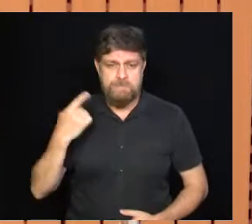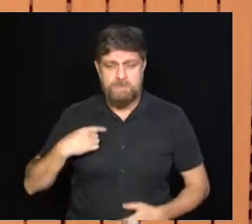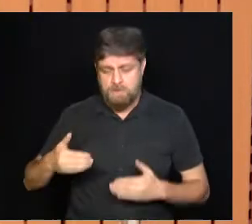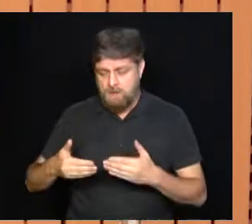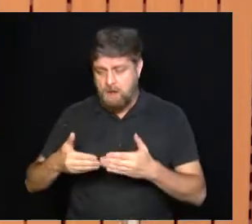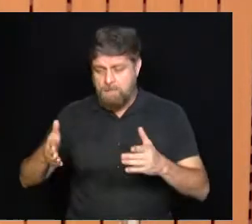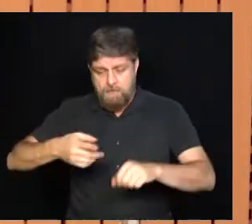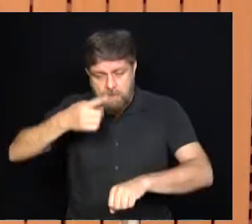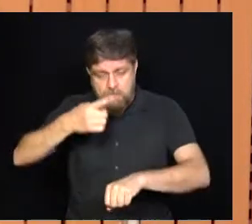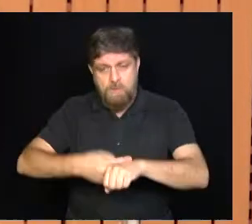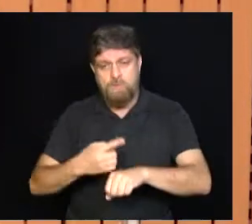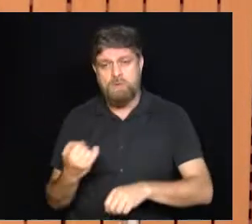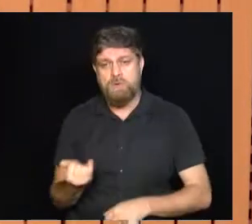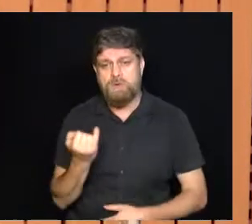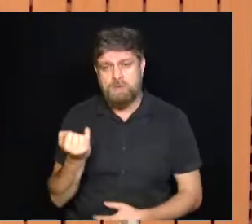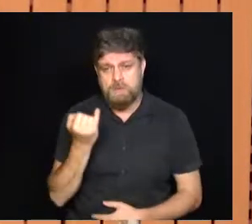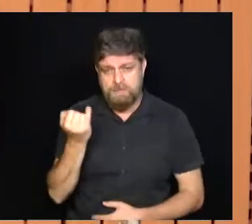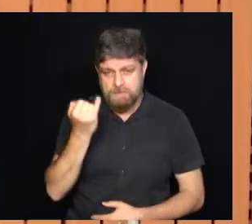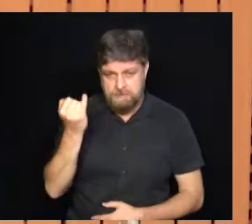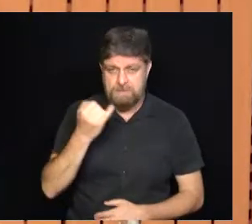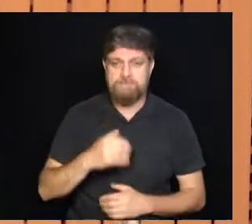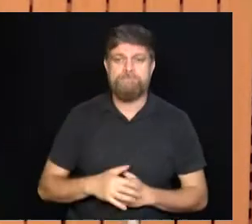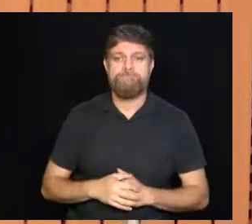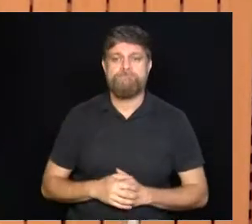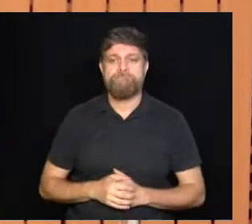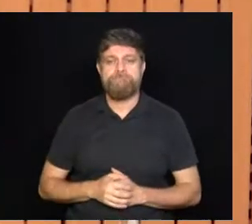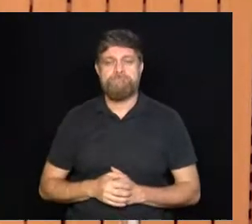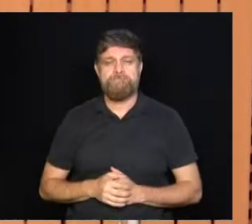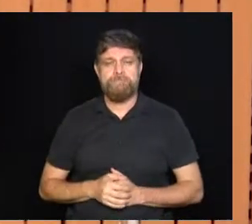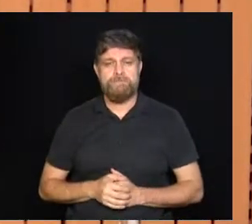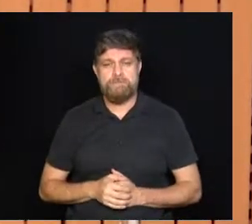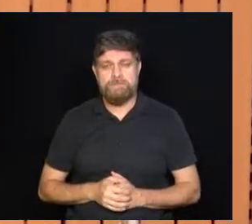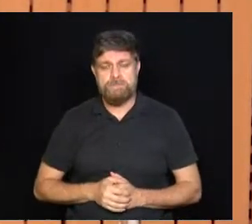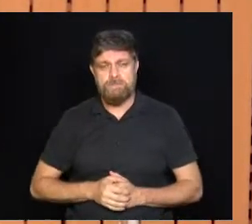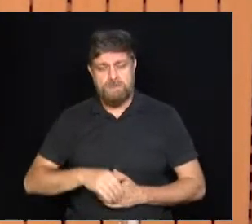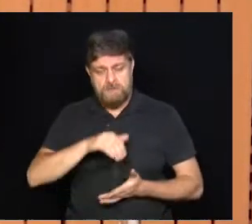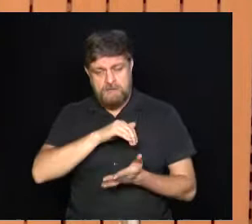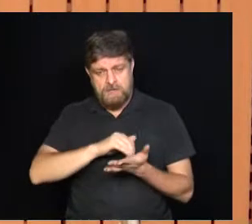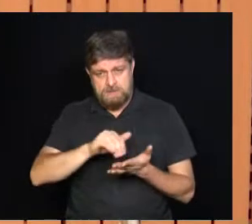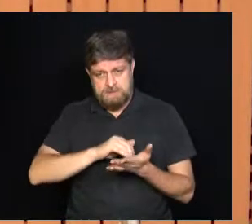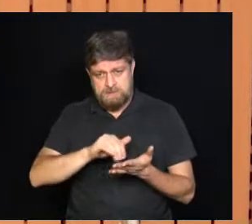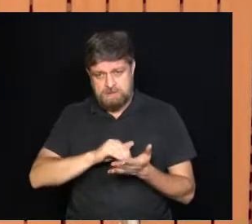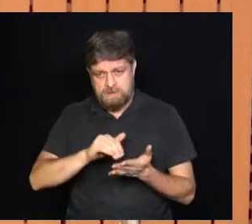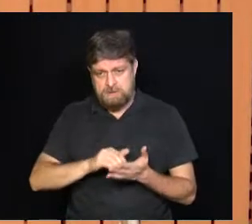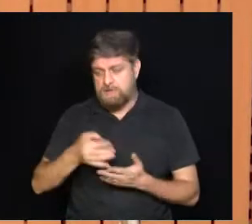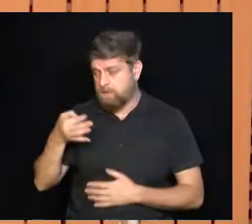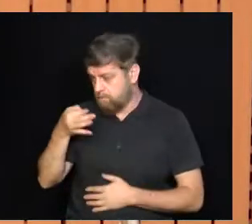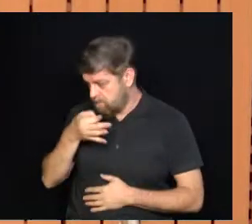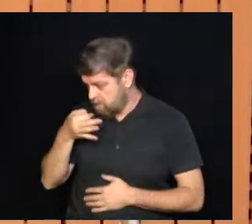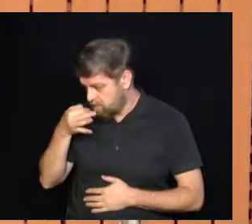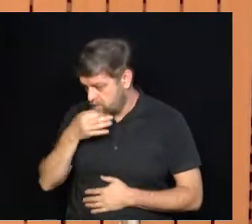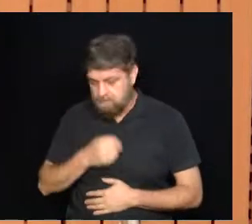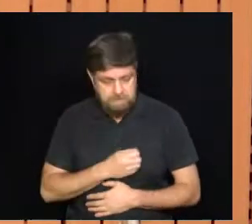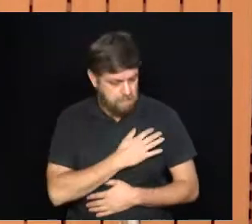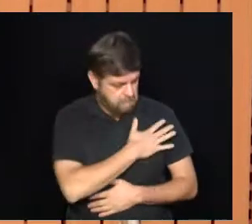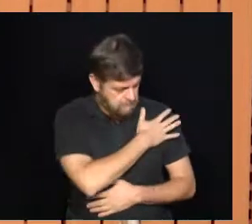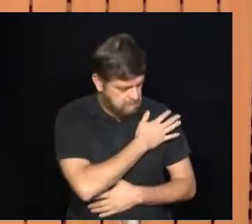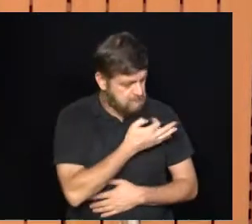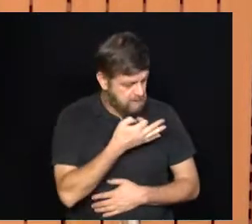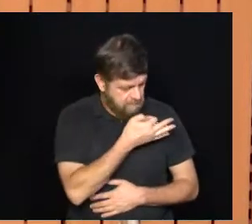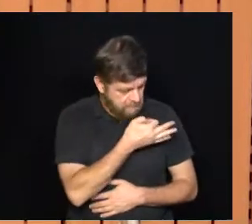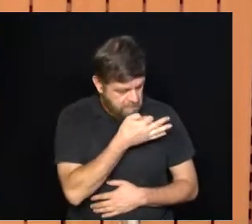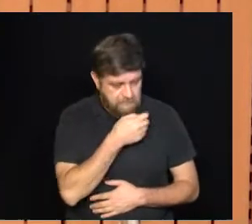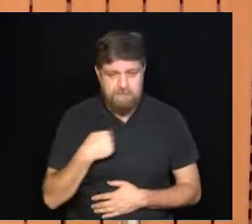momento importante ali, que a secretária e a comandante vão comentar. E no bate-papo, a